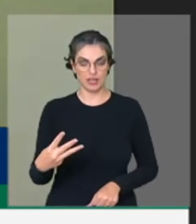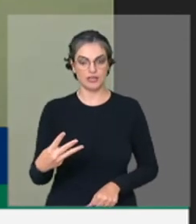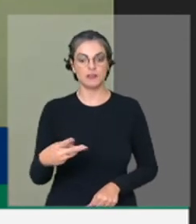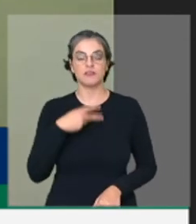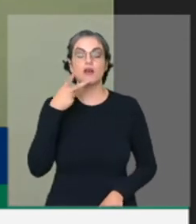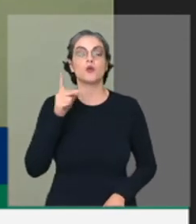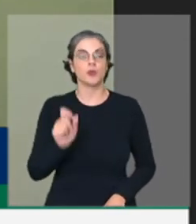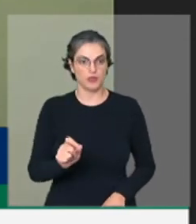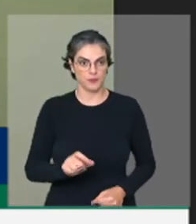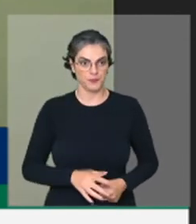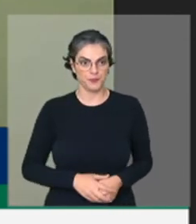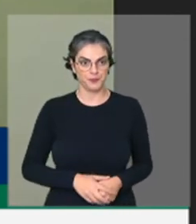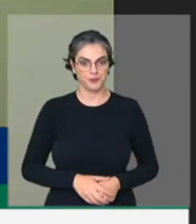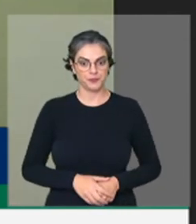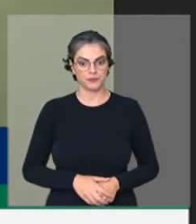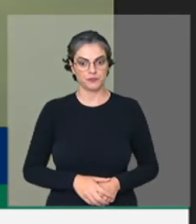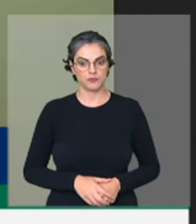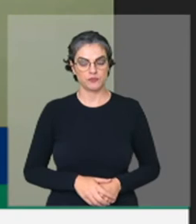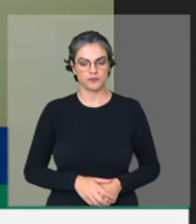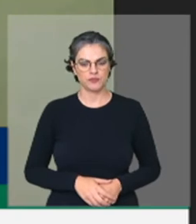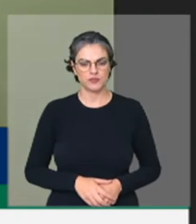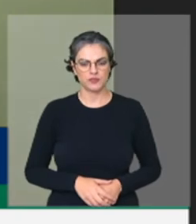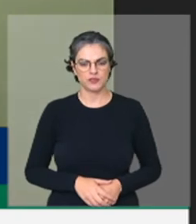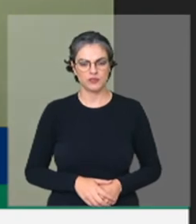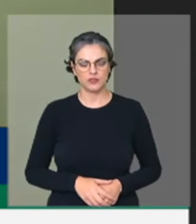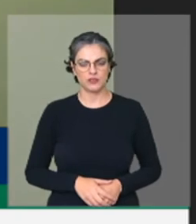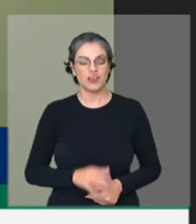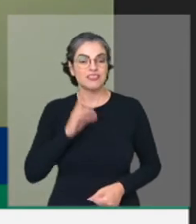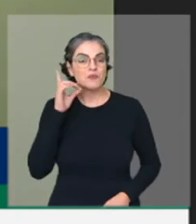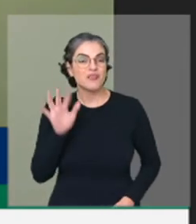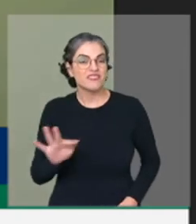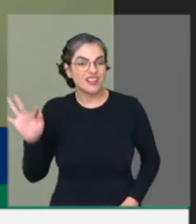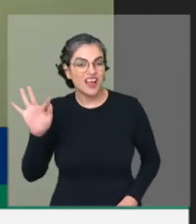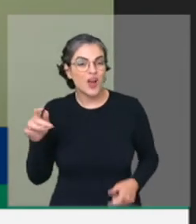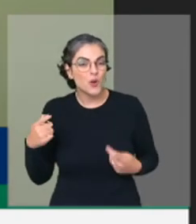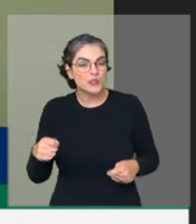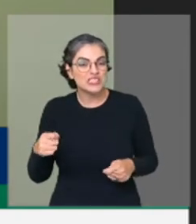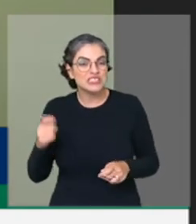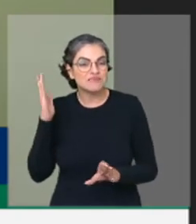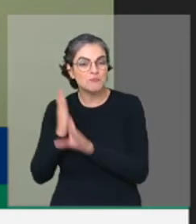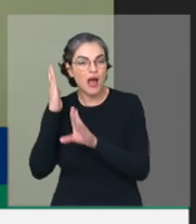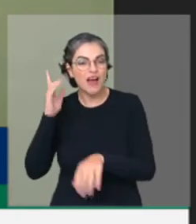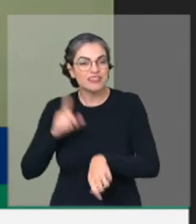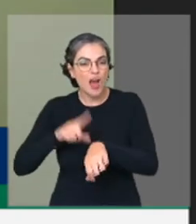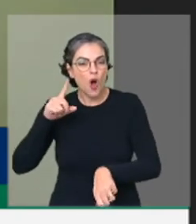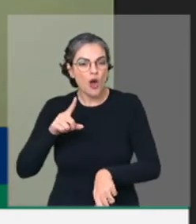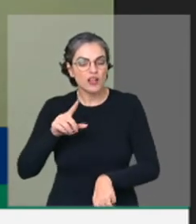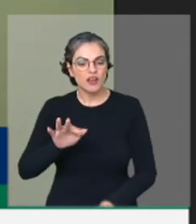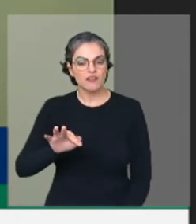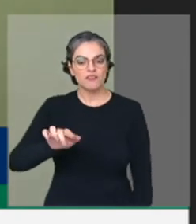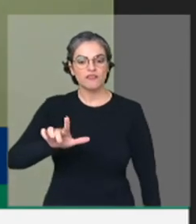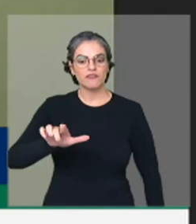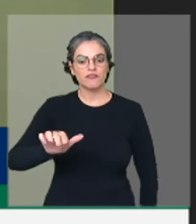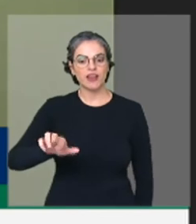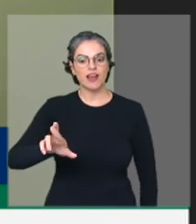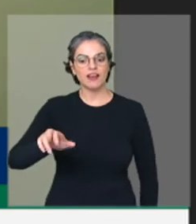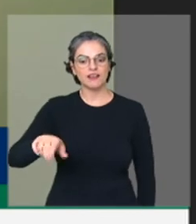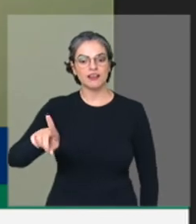diz que o deputado federal, para ser preso, tem que ser em flagrante e com